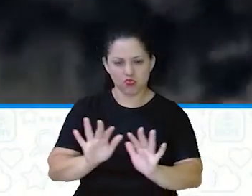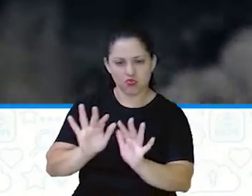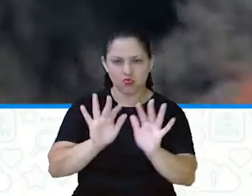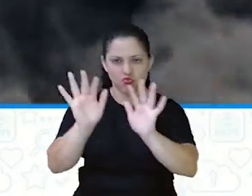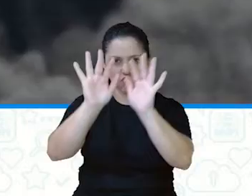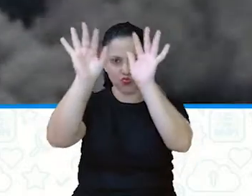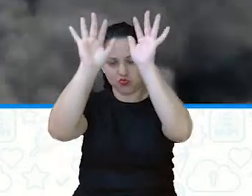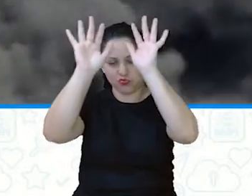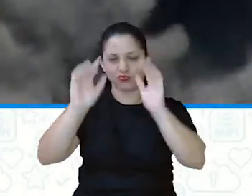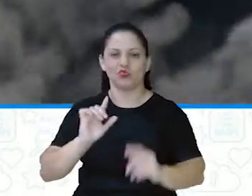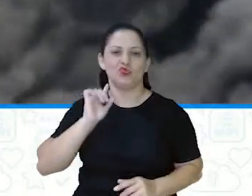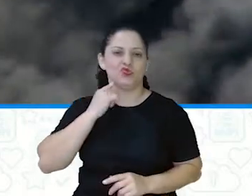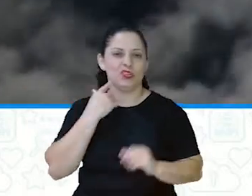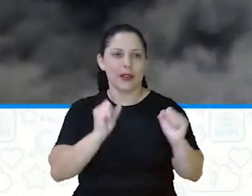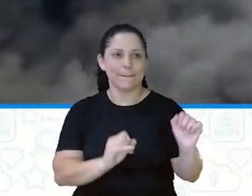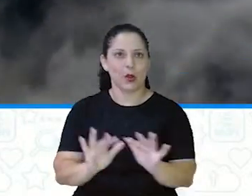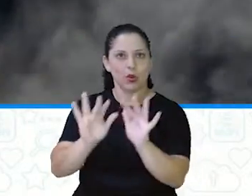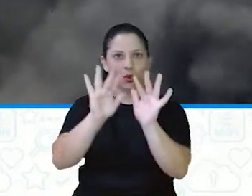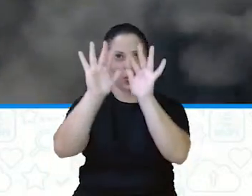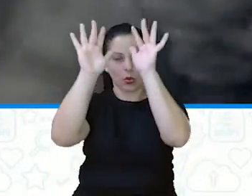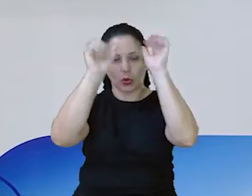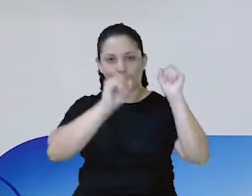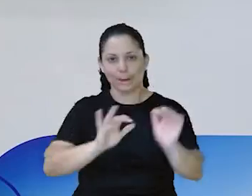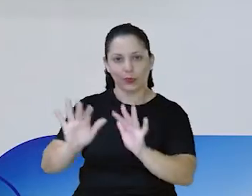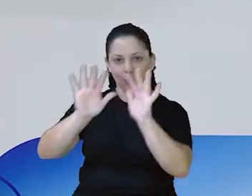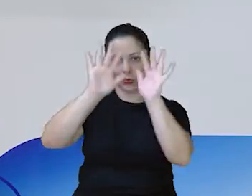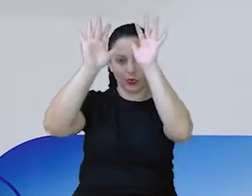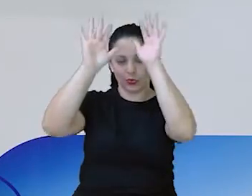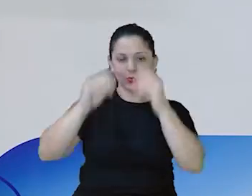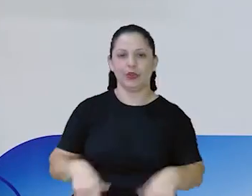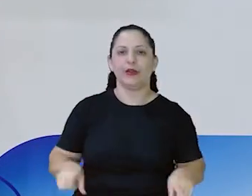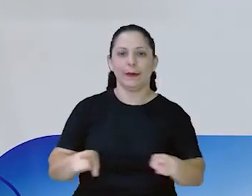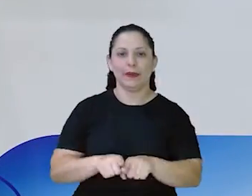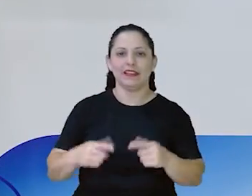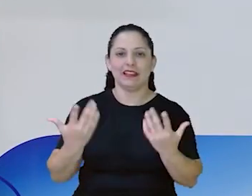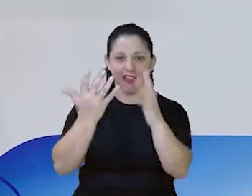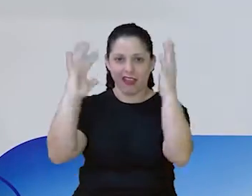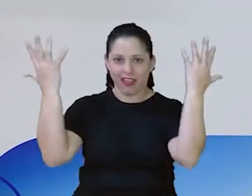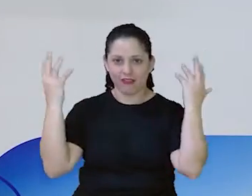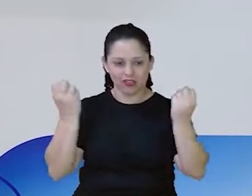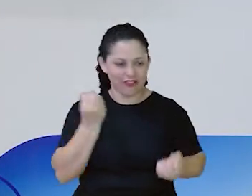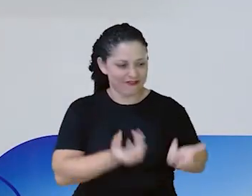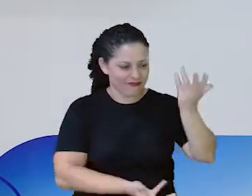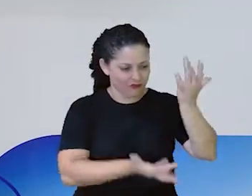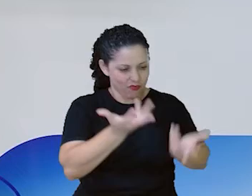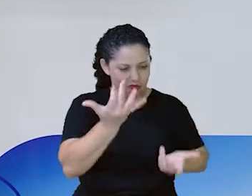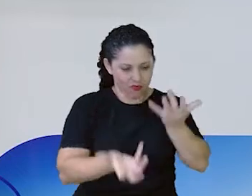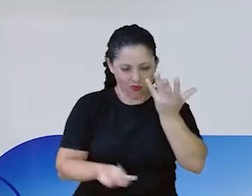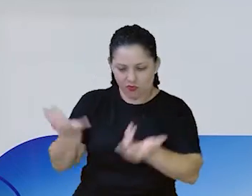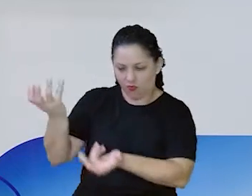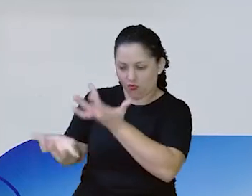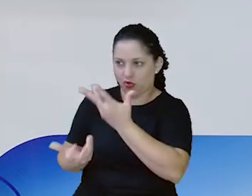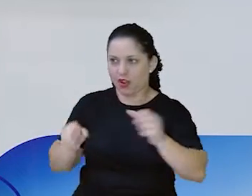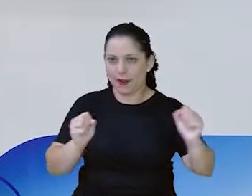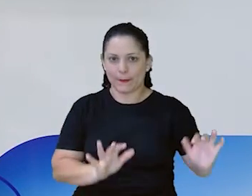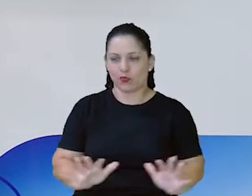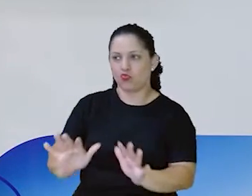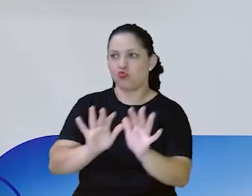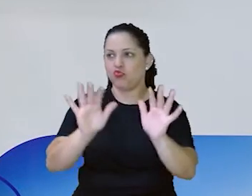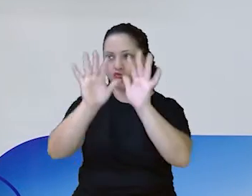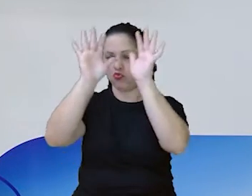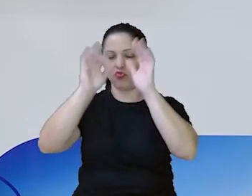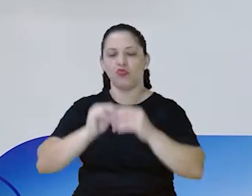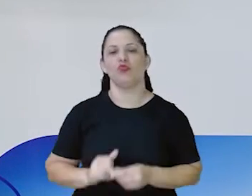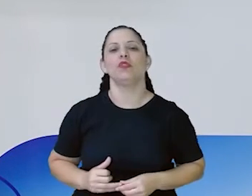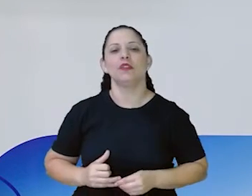coisas que não é para os resíduos em qualquer ambiente, são as queimadas desenfreadas. A sensação que tem é